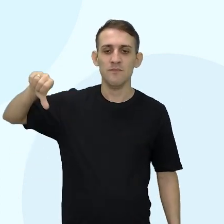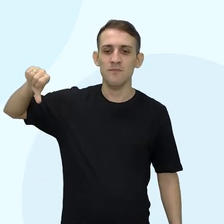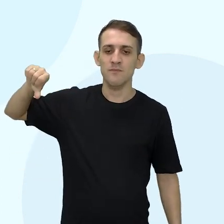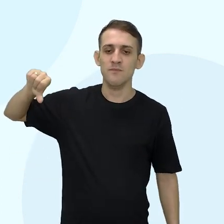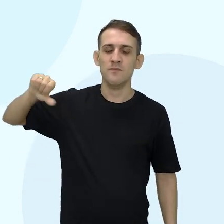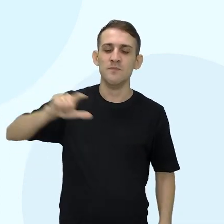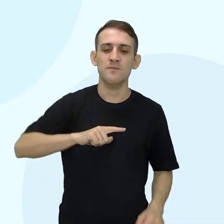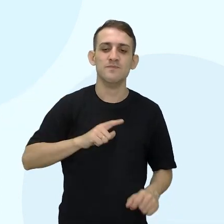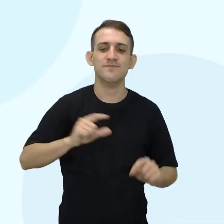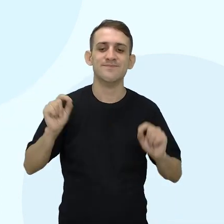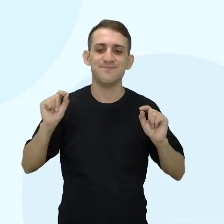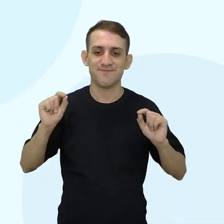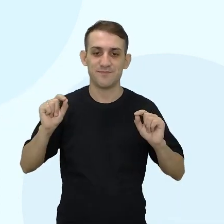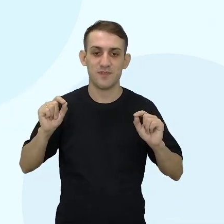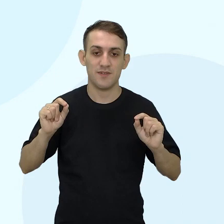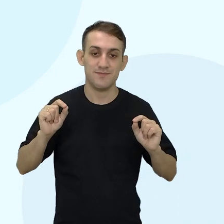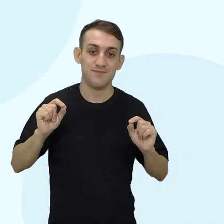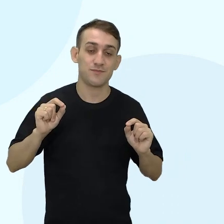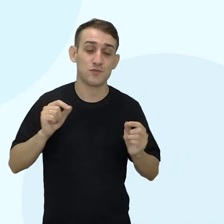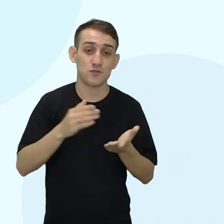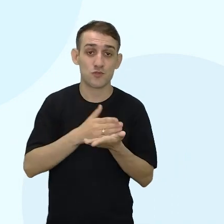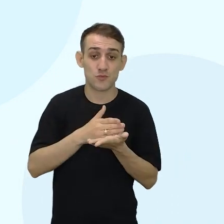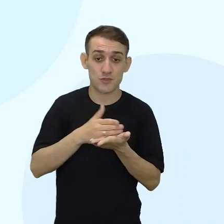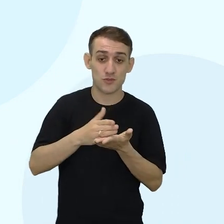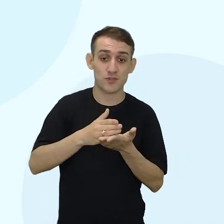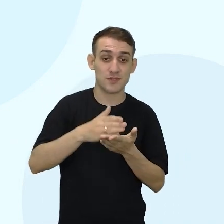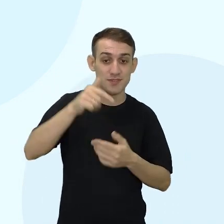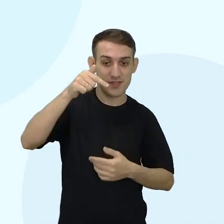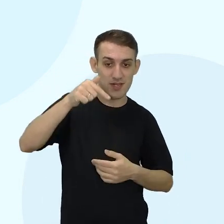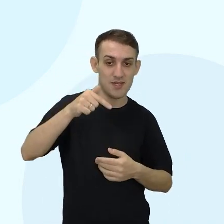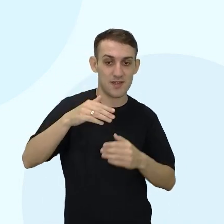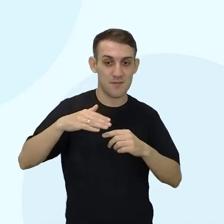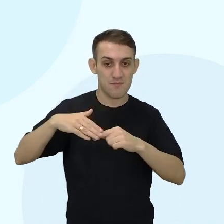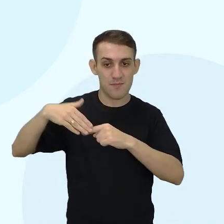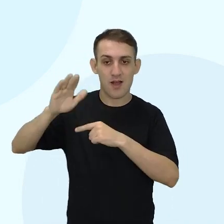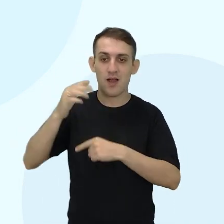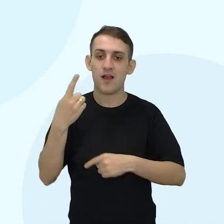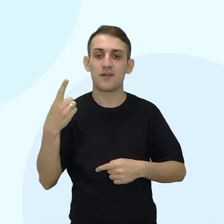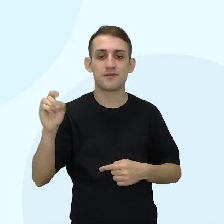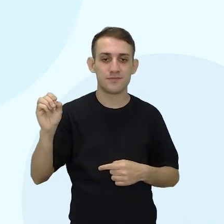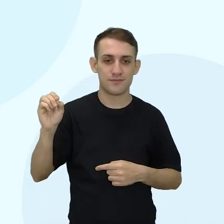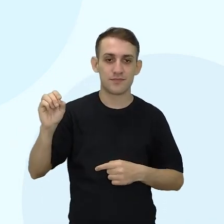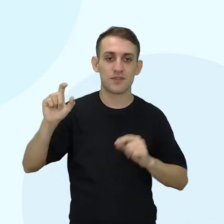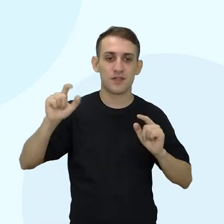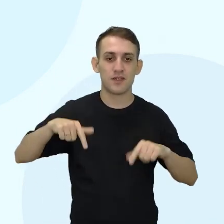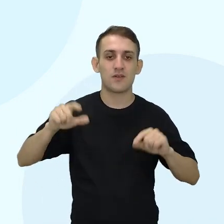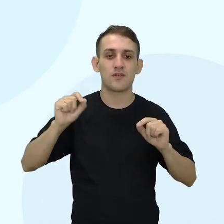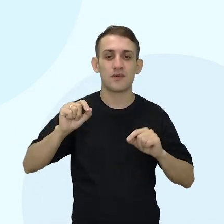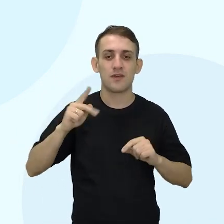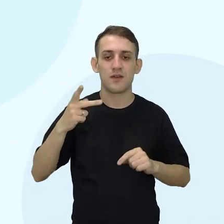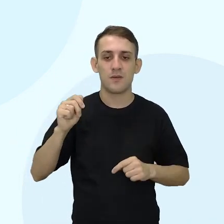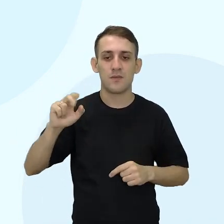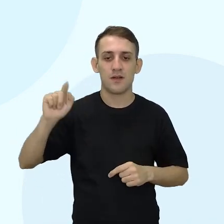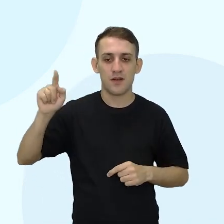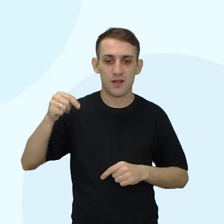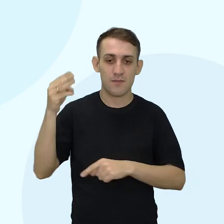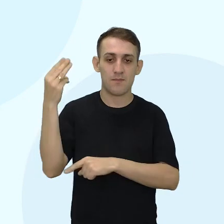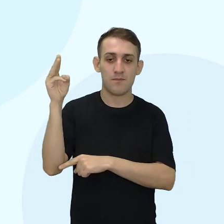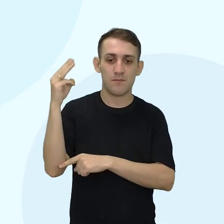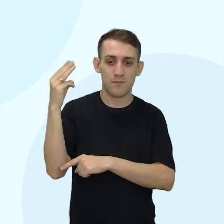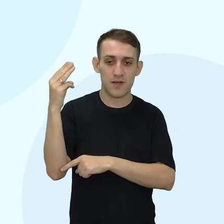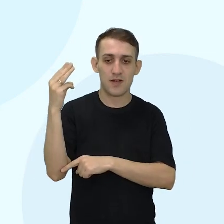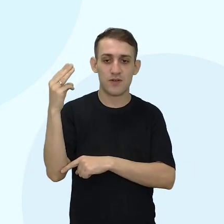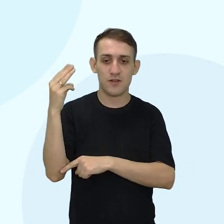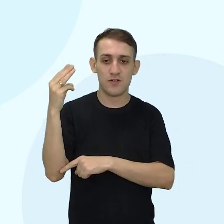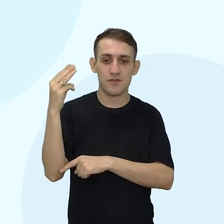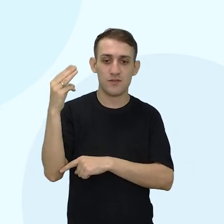1789, pula de 7 províncias para 10 províncias, que são Grão-Pará, Maranhão,